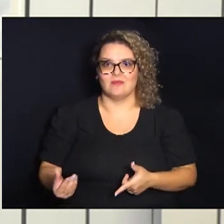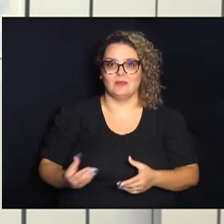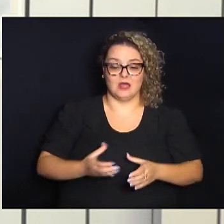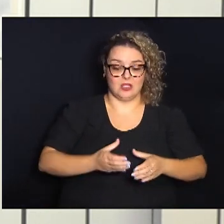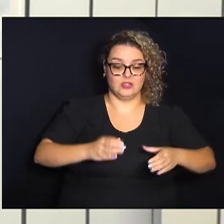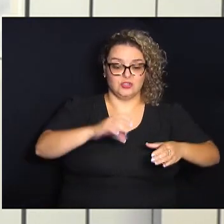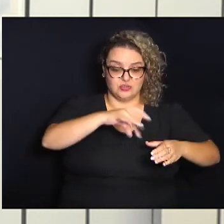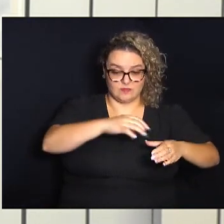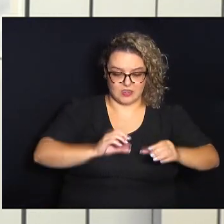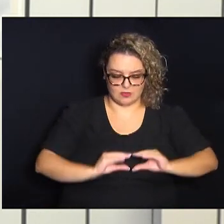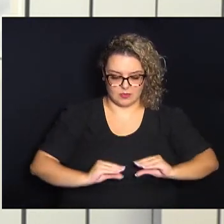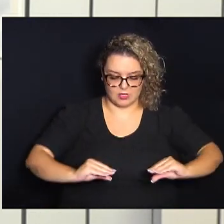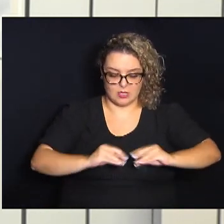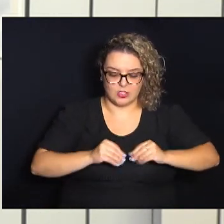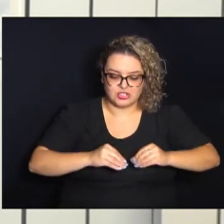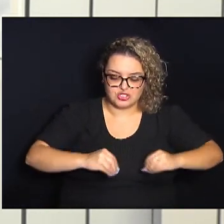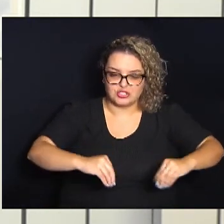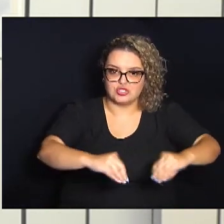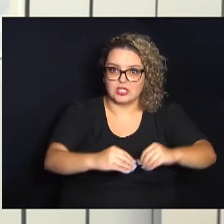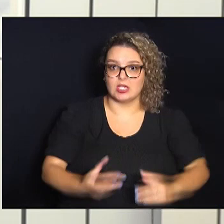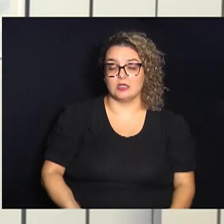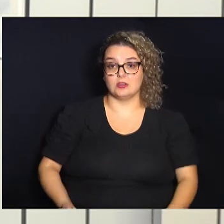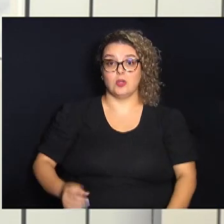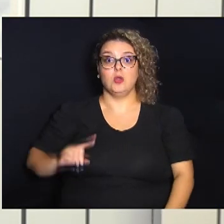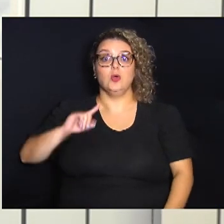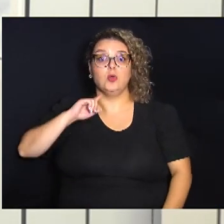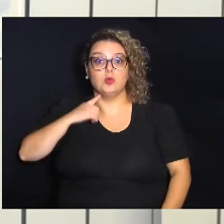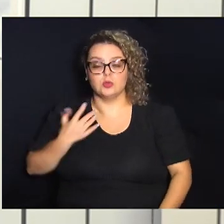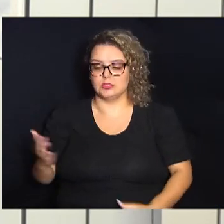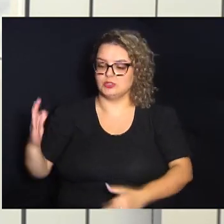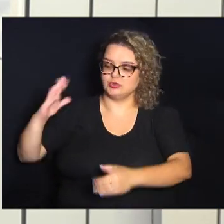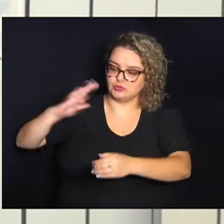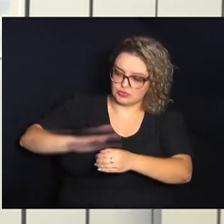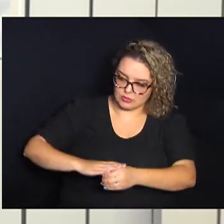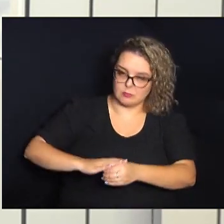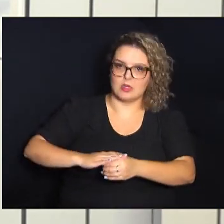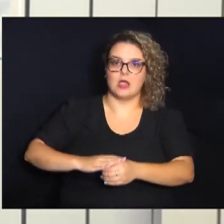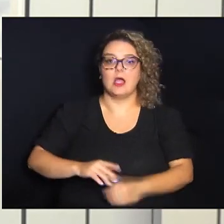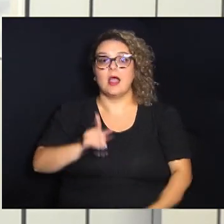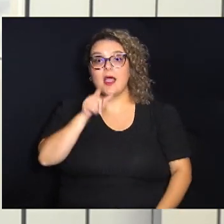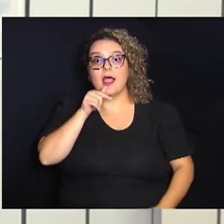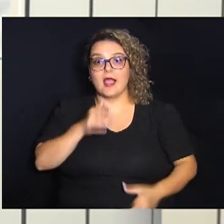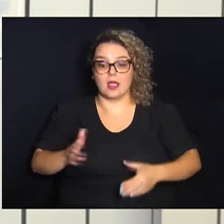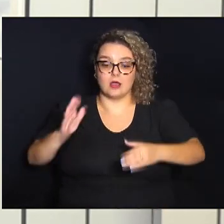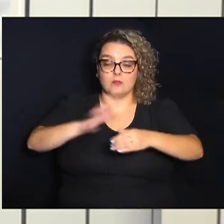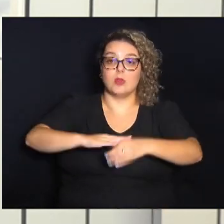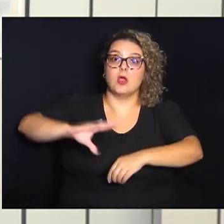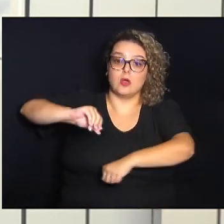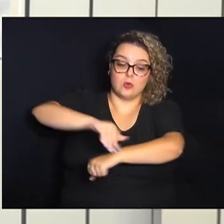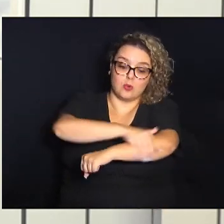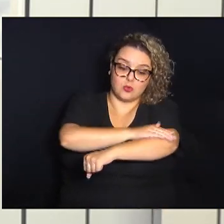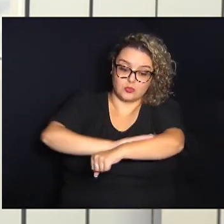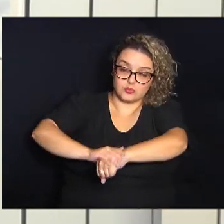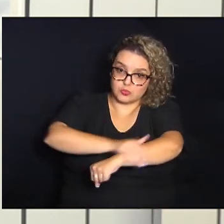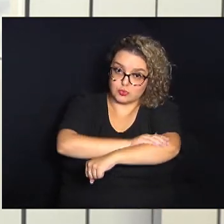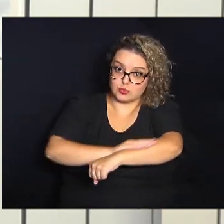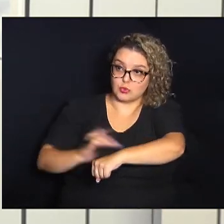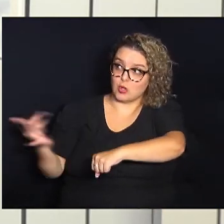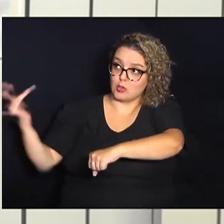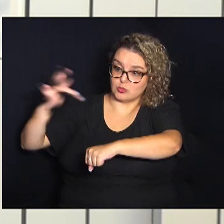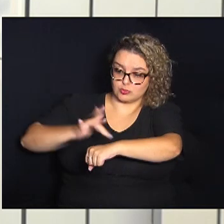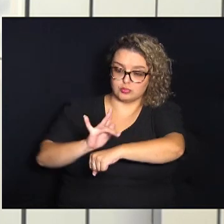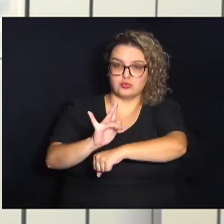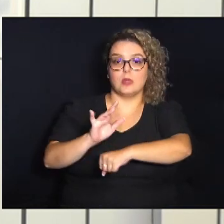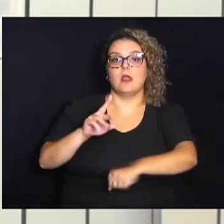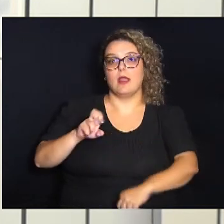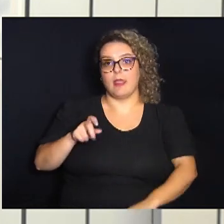casa deixe as latas de lixo sempre bem tampadas, utilize repelente, é um método importante